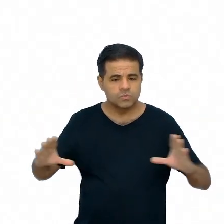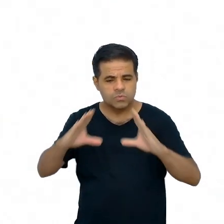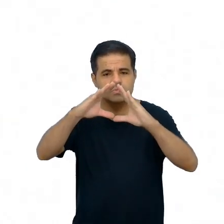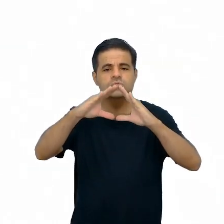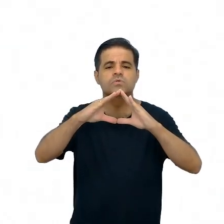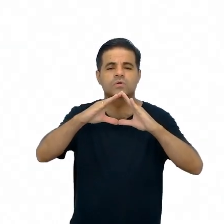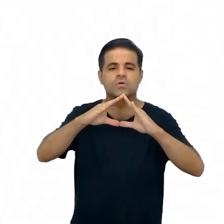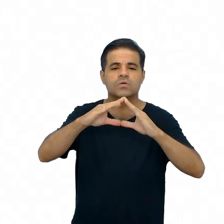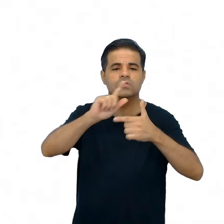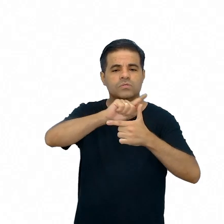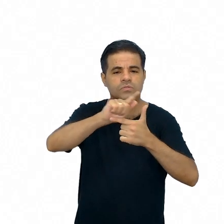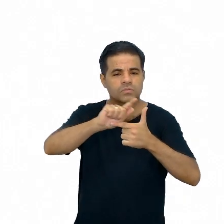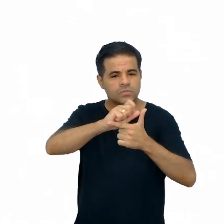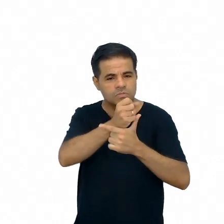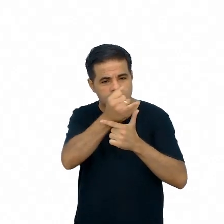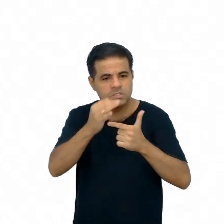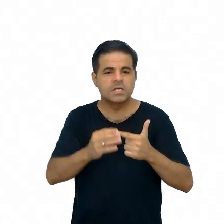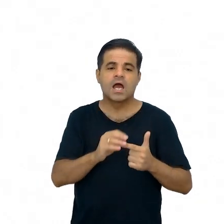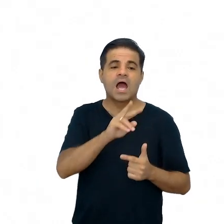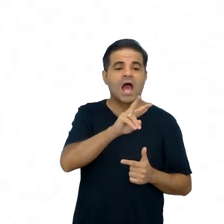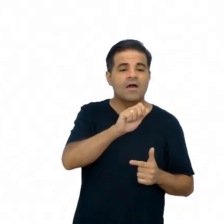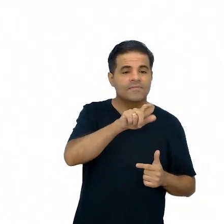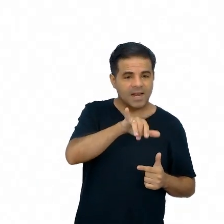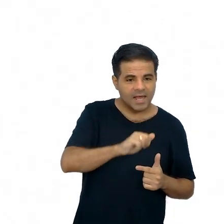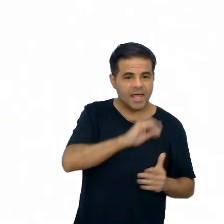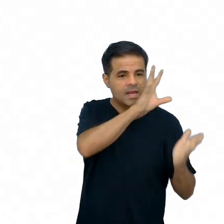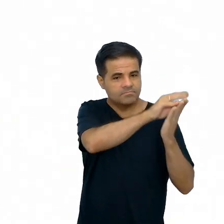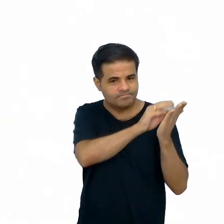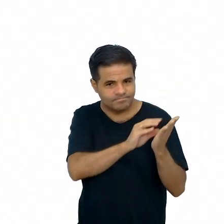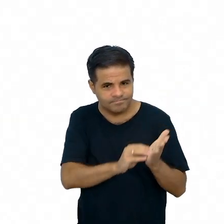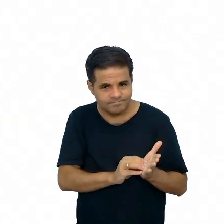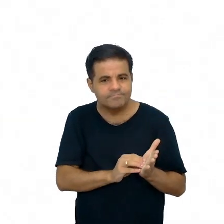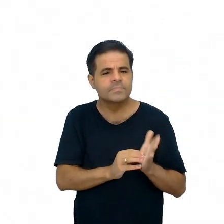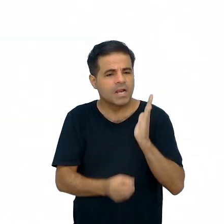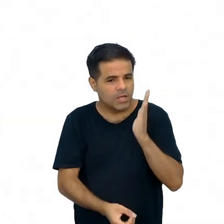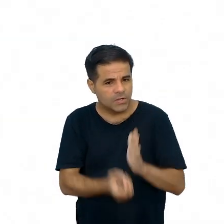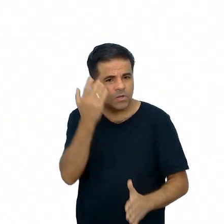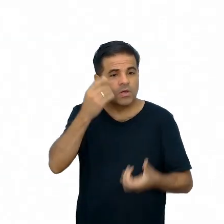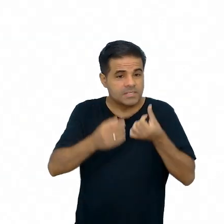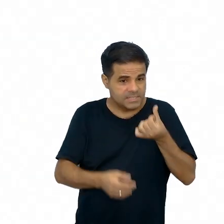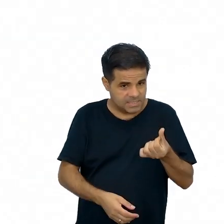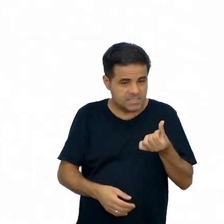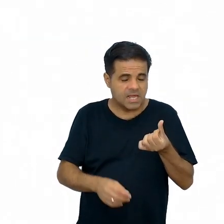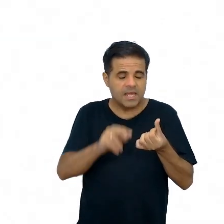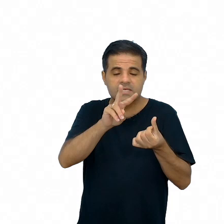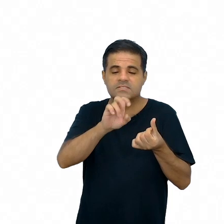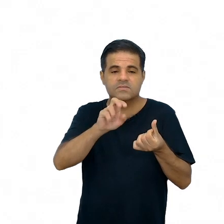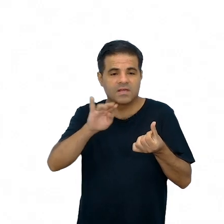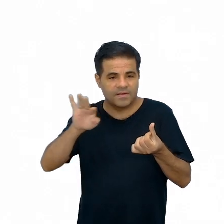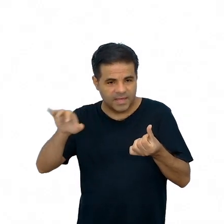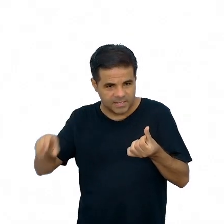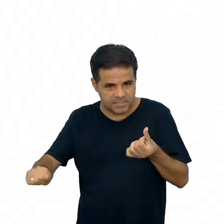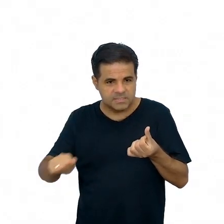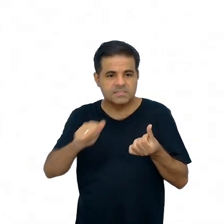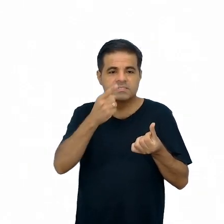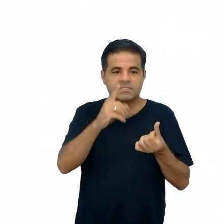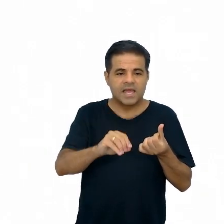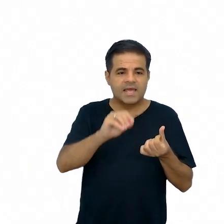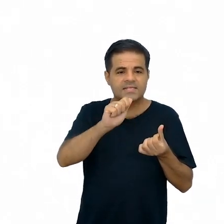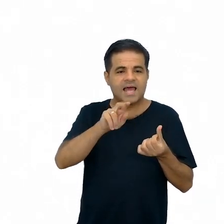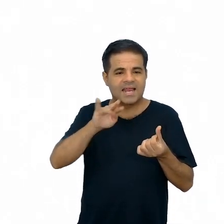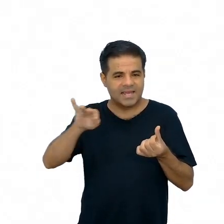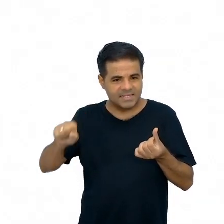Valéria montou um sólido com as seguintes características: 6 vértices, 10 arestas,